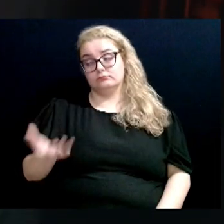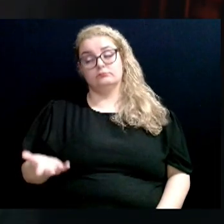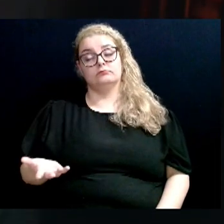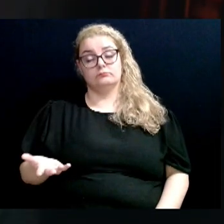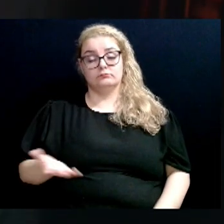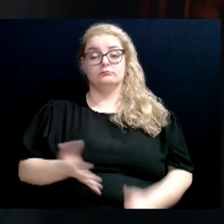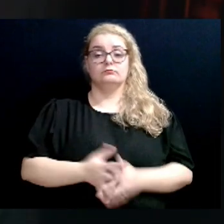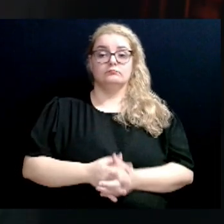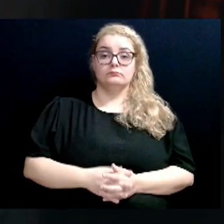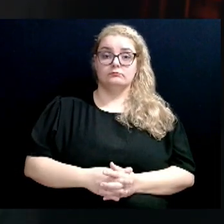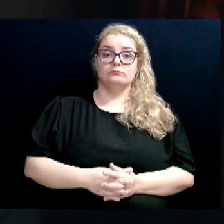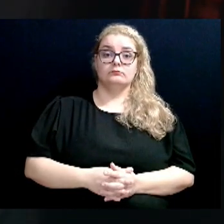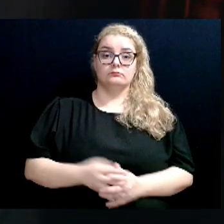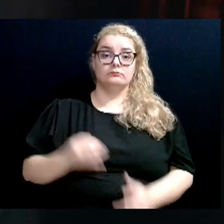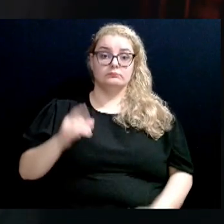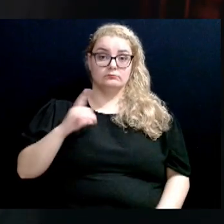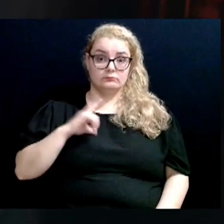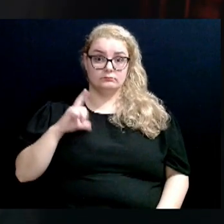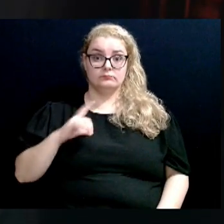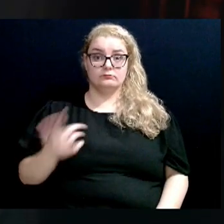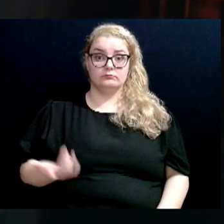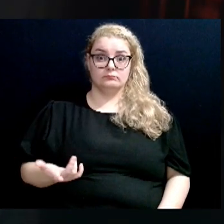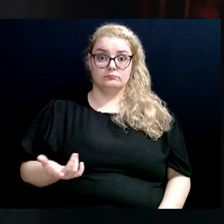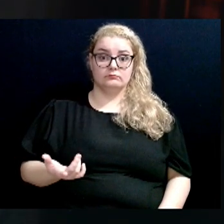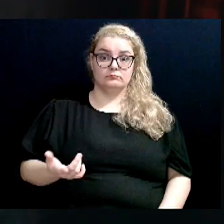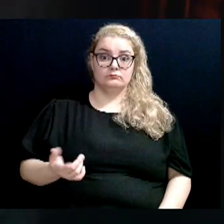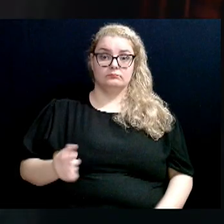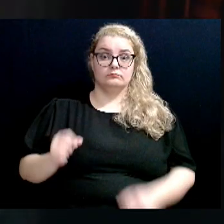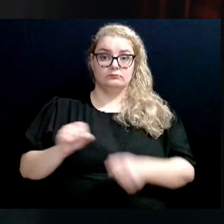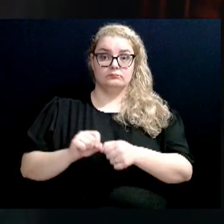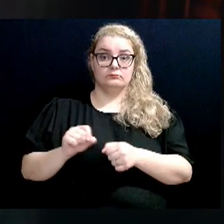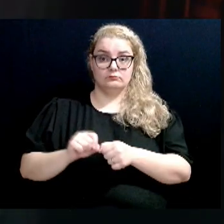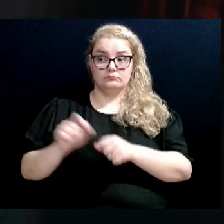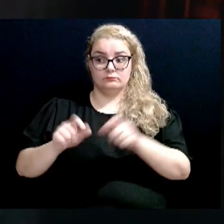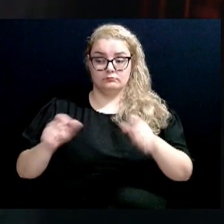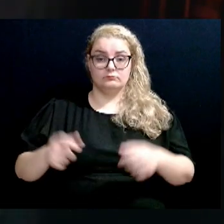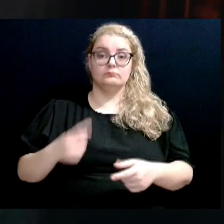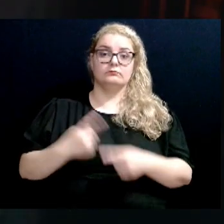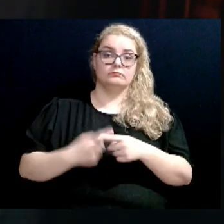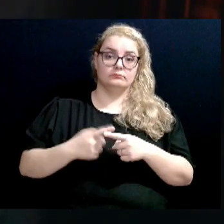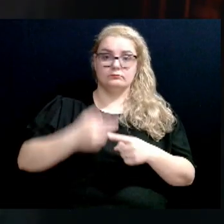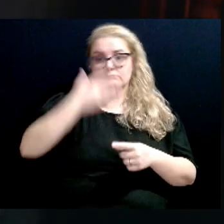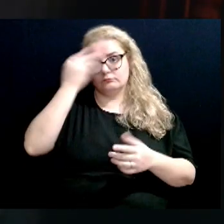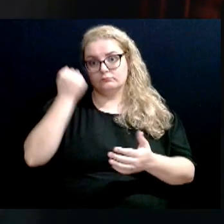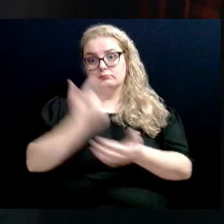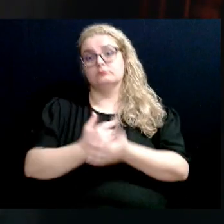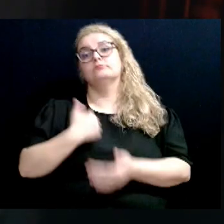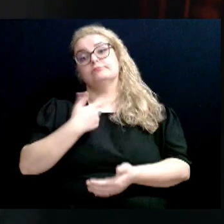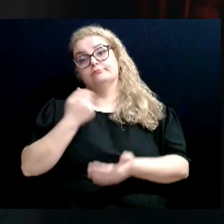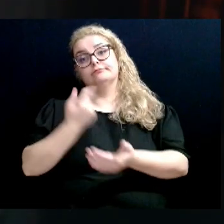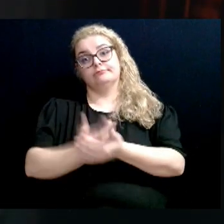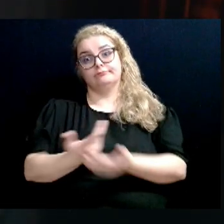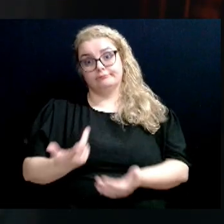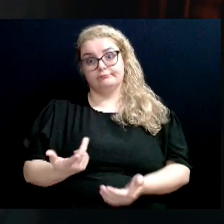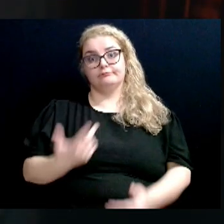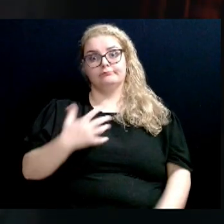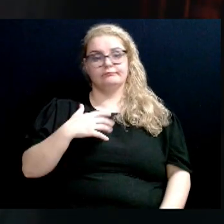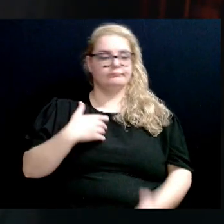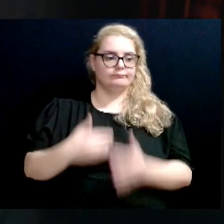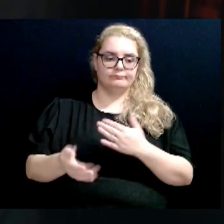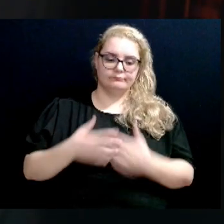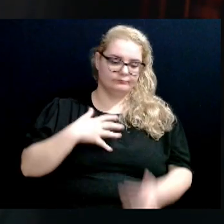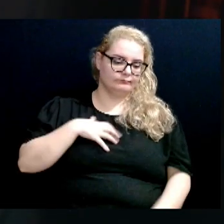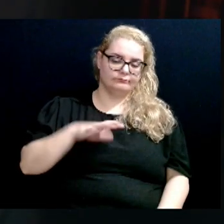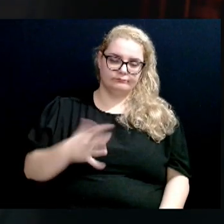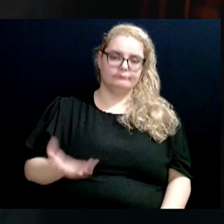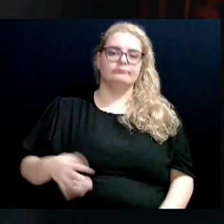tem gente fazendo isso, é porque tem o consumo, é porque nós estamos consumindo de forma desenfreada. A gente precisa